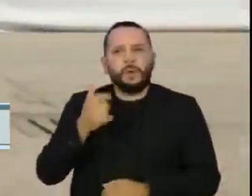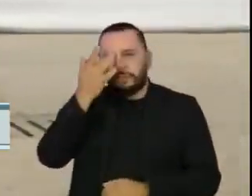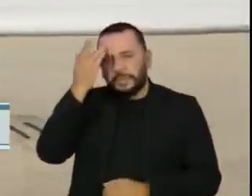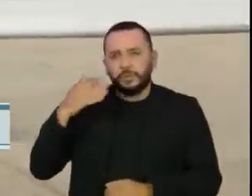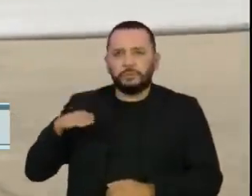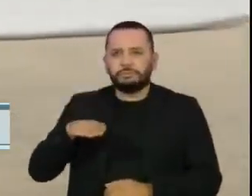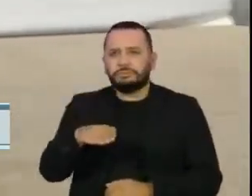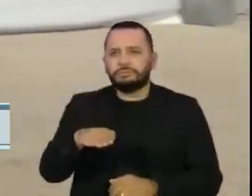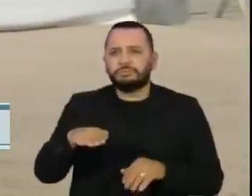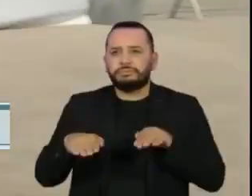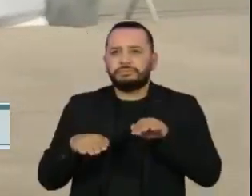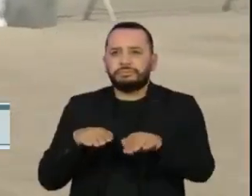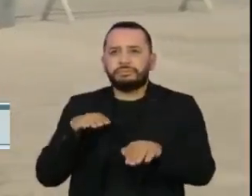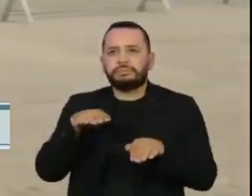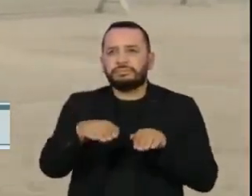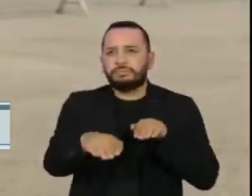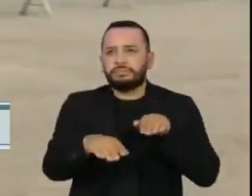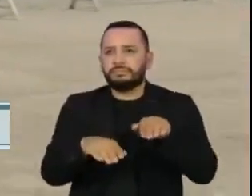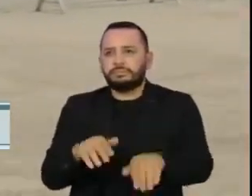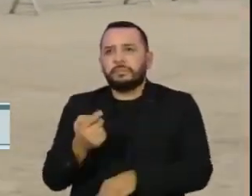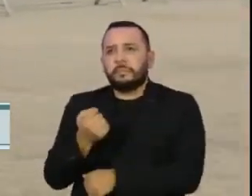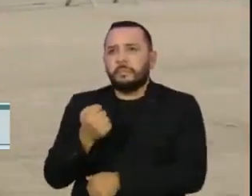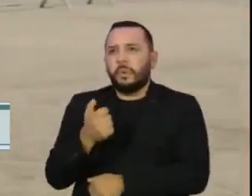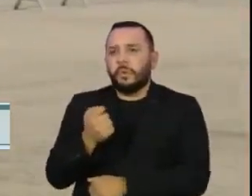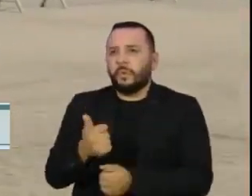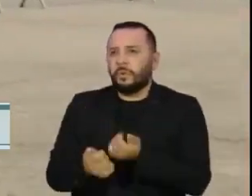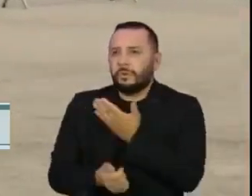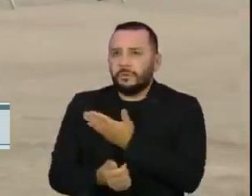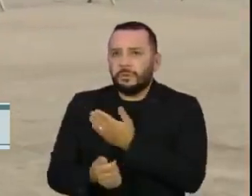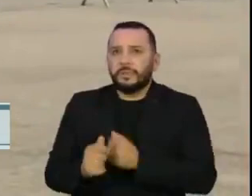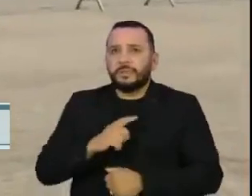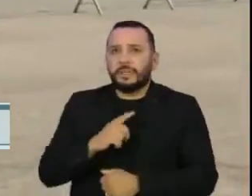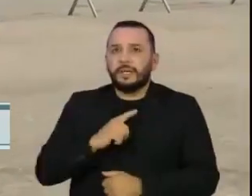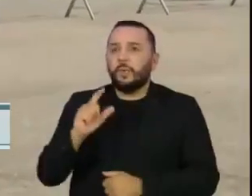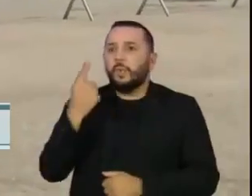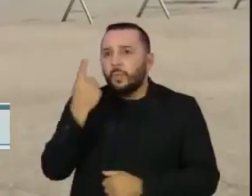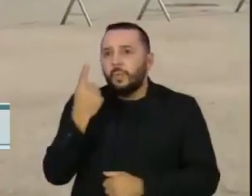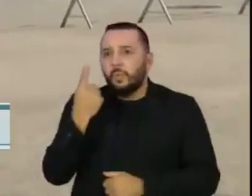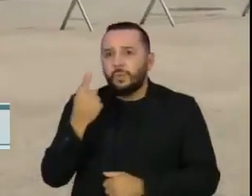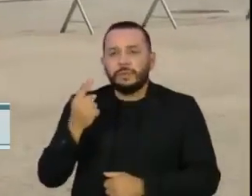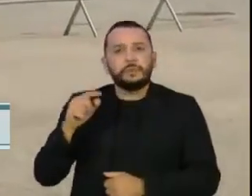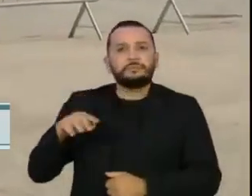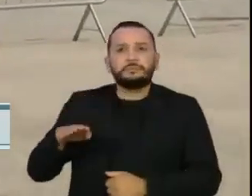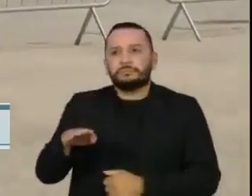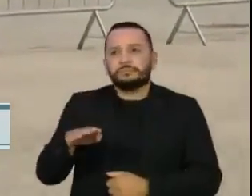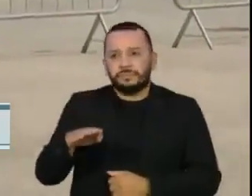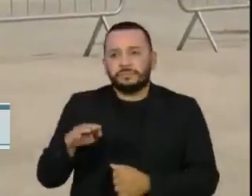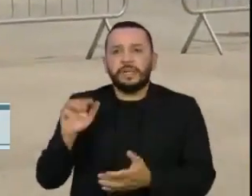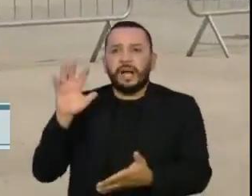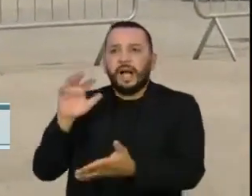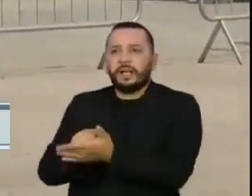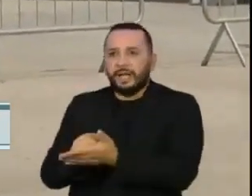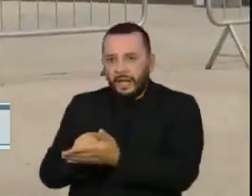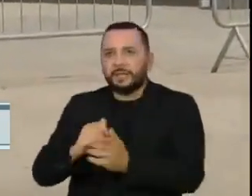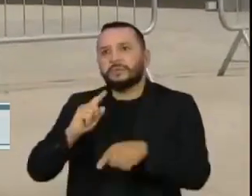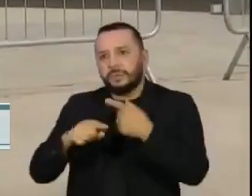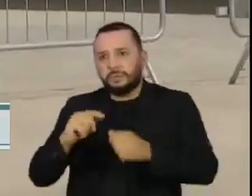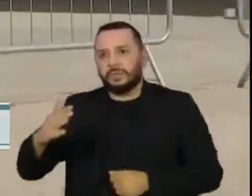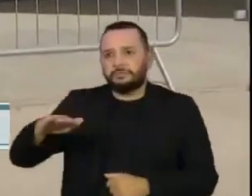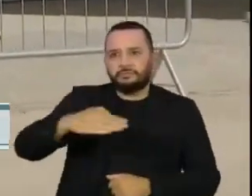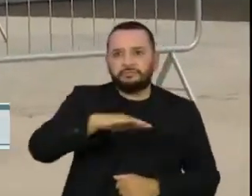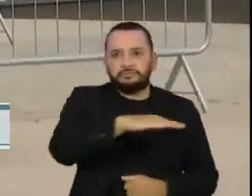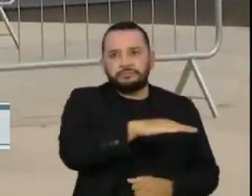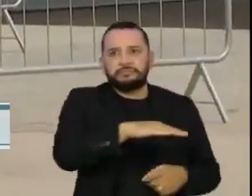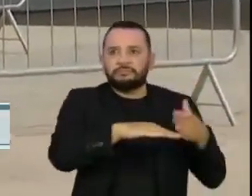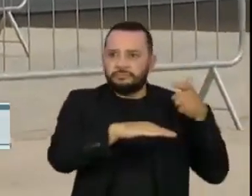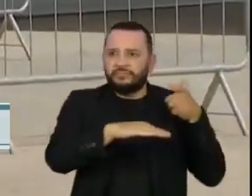aqui. Como vocês podem ver, tem neste momento somente um carro fazendo a triagem, aquele cadastro antes da vacinação.